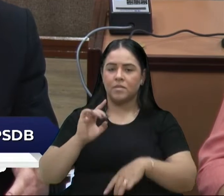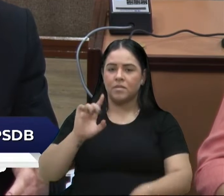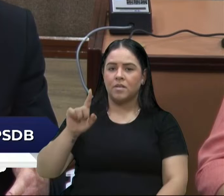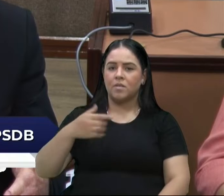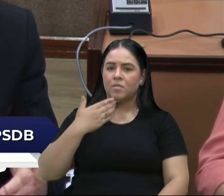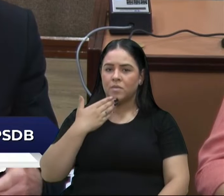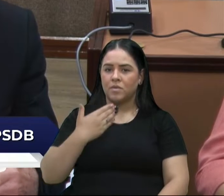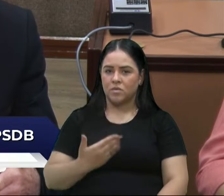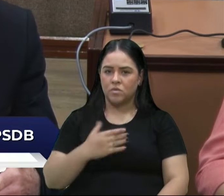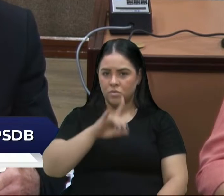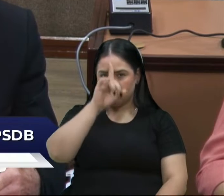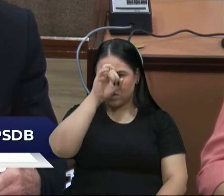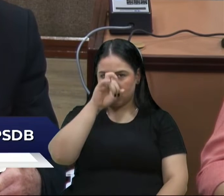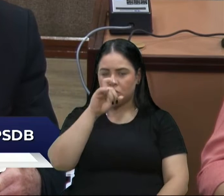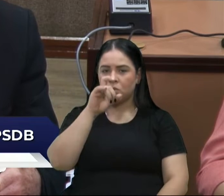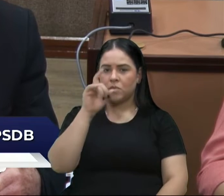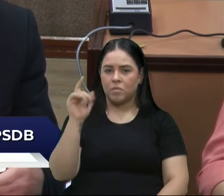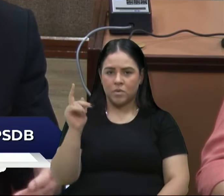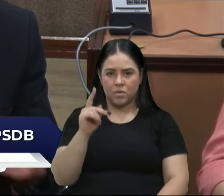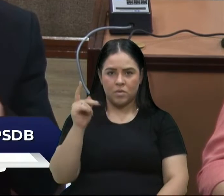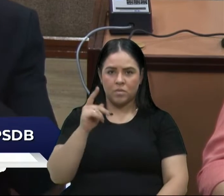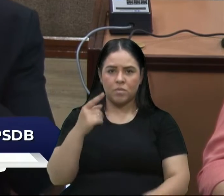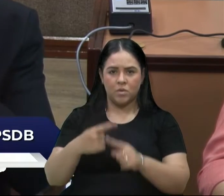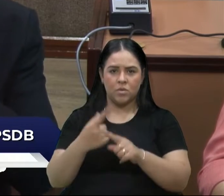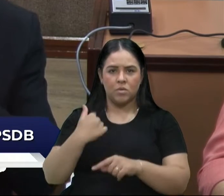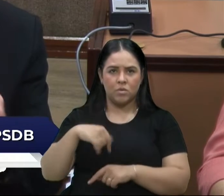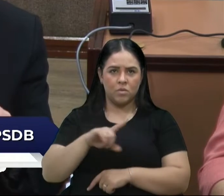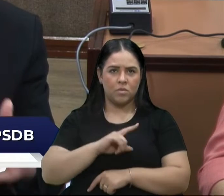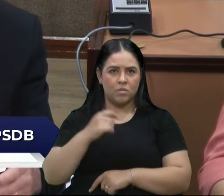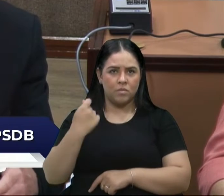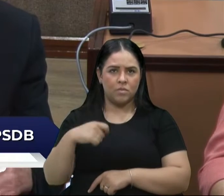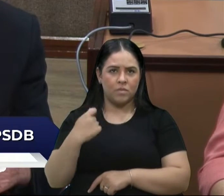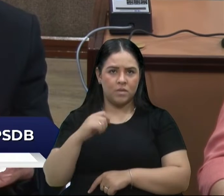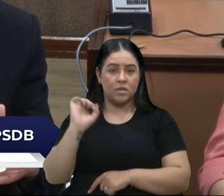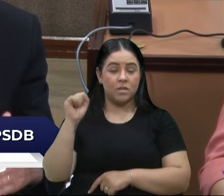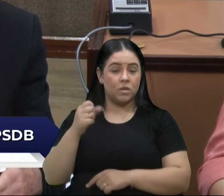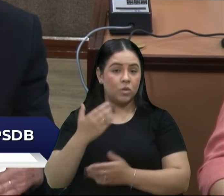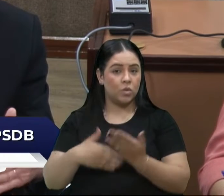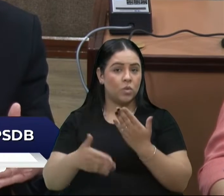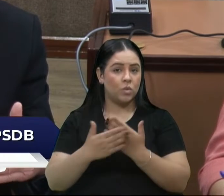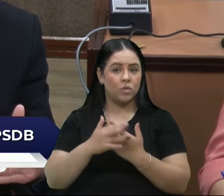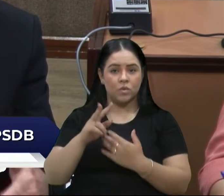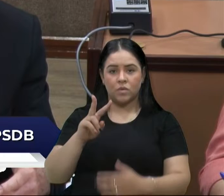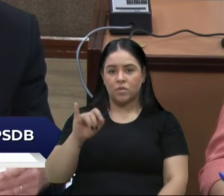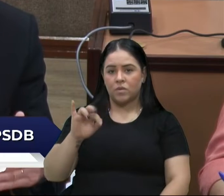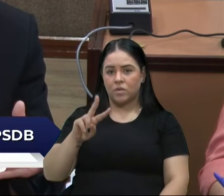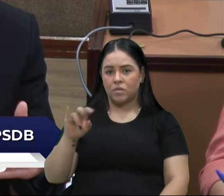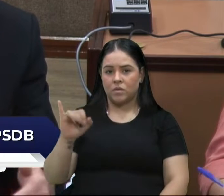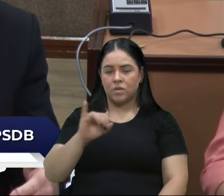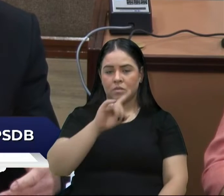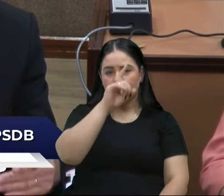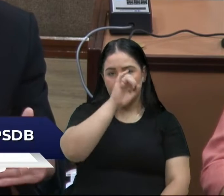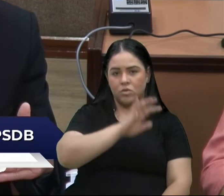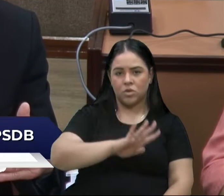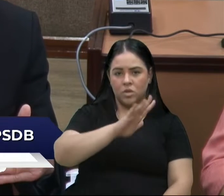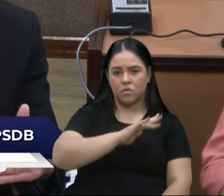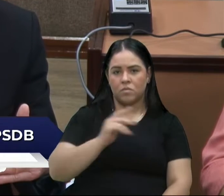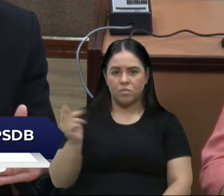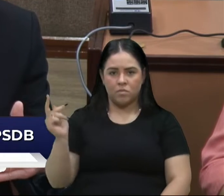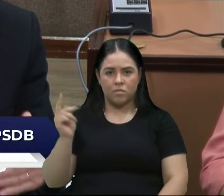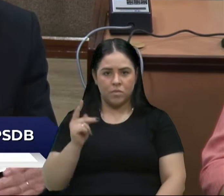Hospital Pompeia, porque nós precisamos sim que todos, o Virvi Ramos, o Hospital Geral, o Hospital Pompeia,